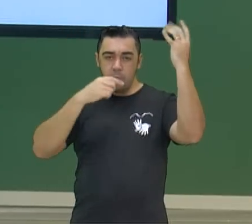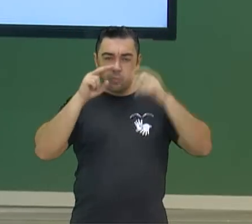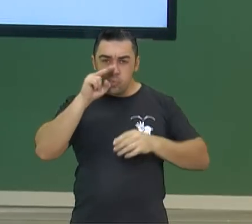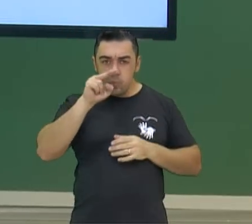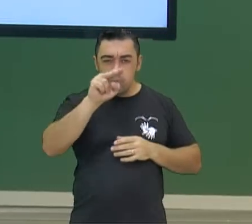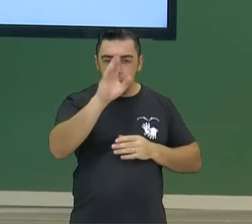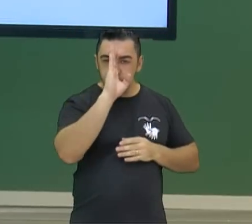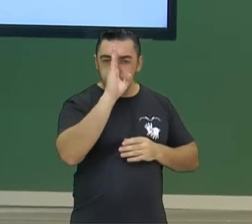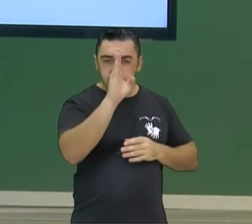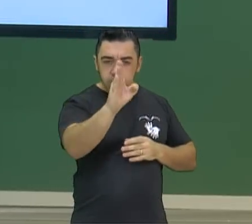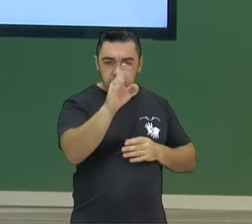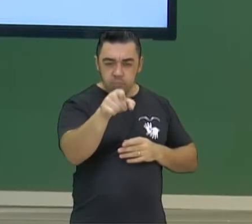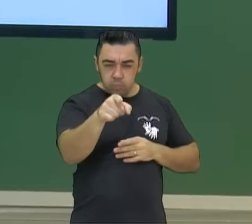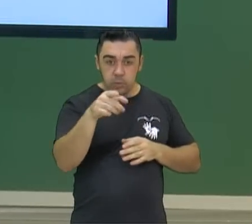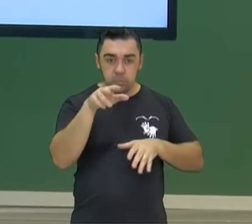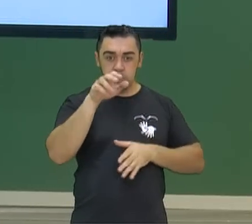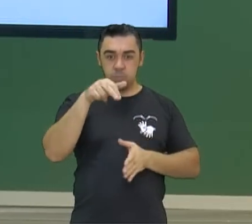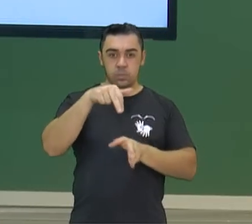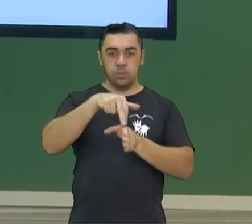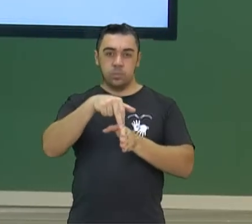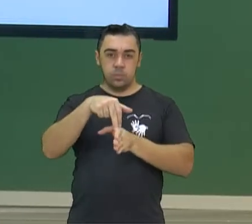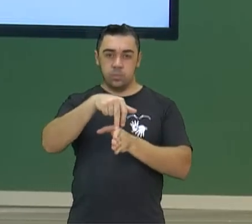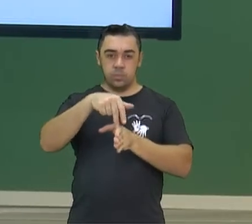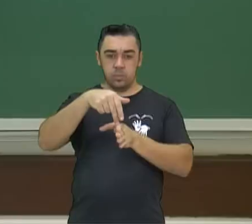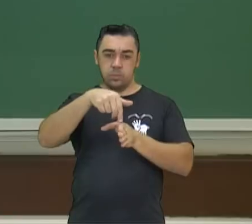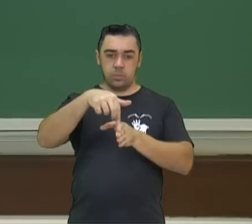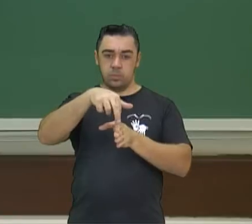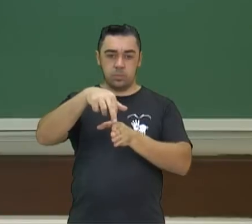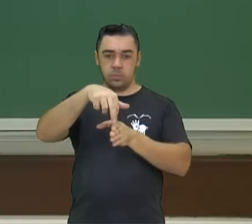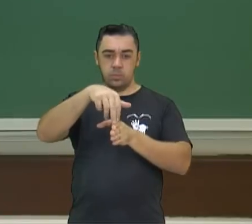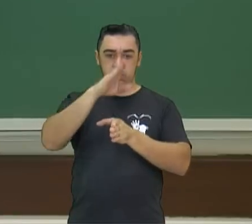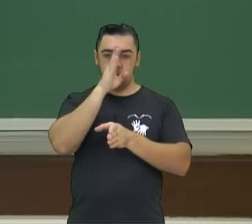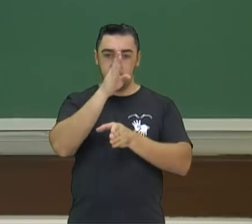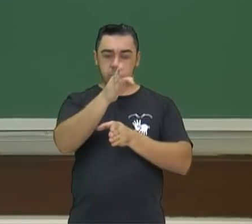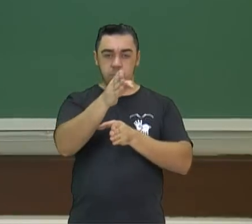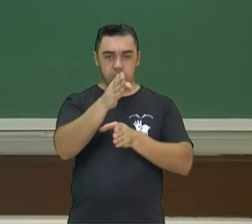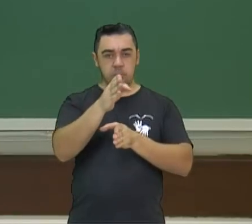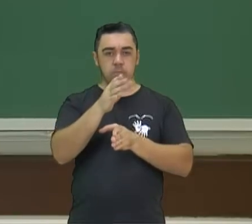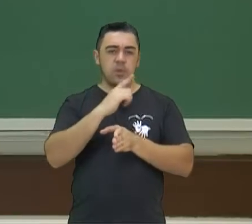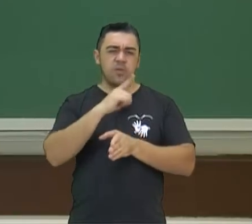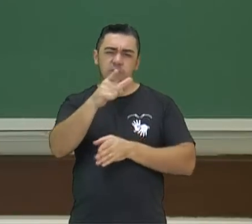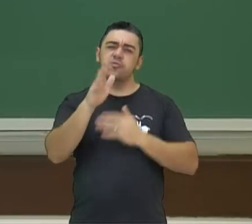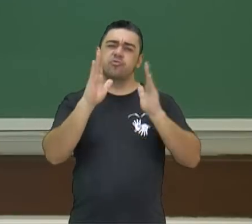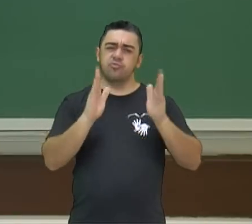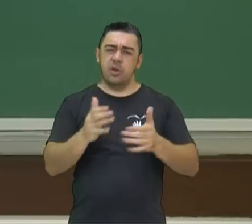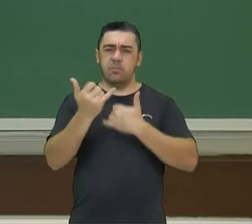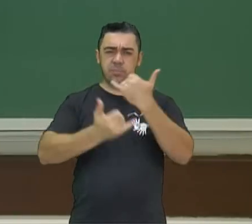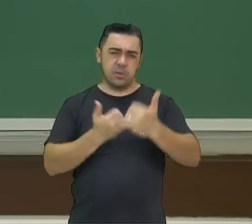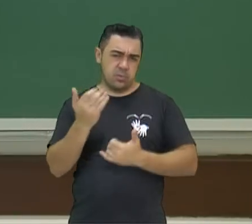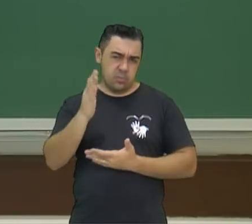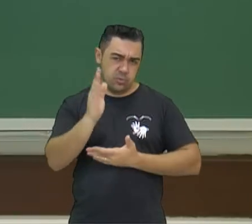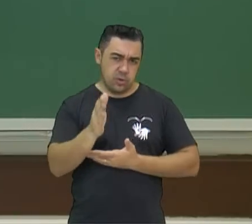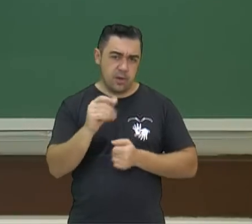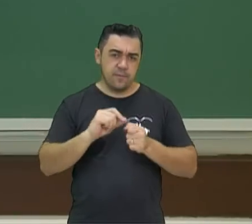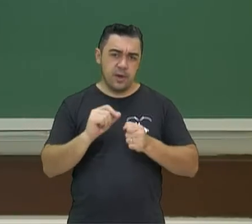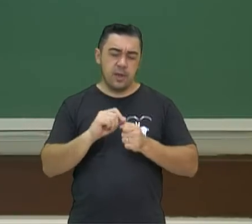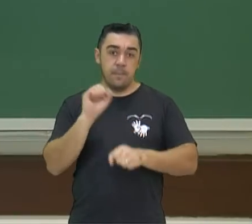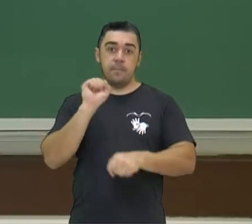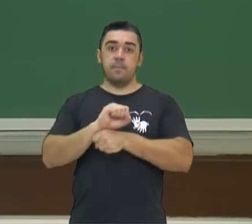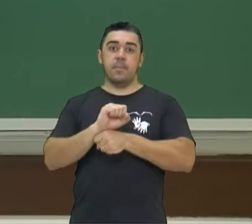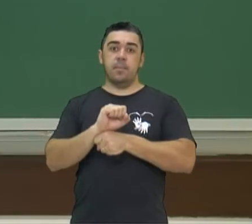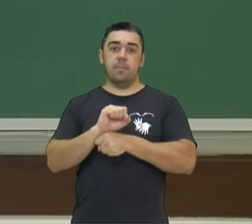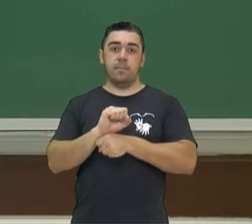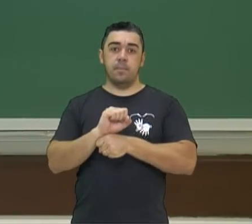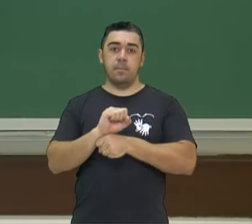seja, vocês já brincaram de equilíbrio, né, nas aulas de dança ou de alguma brincadeira que a prof manda fazer uma estátua e aí tem que